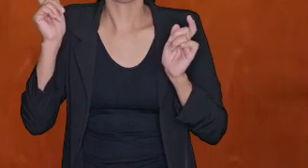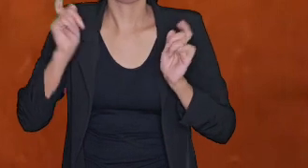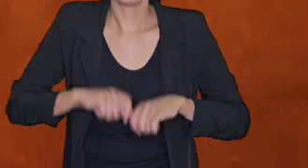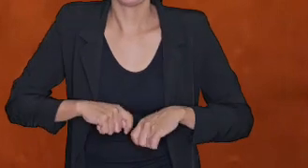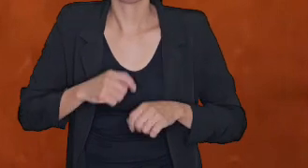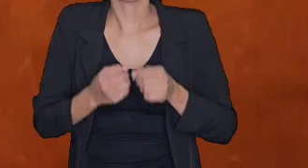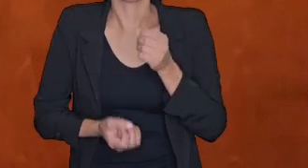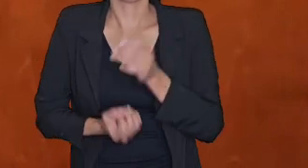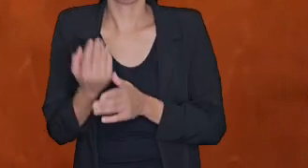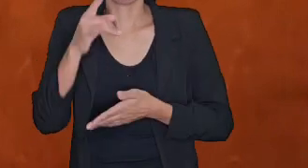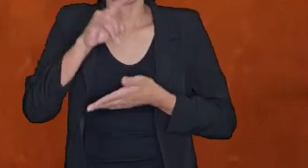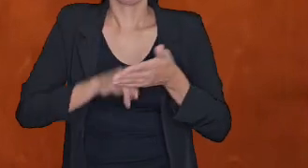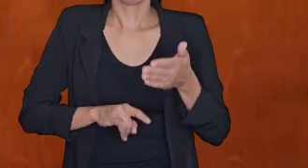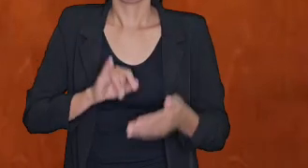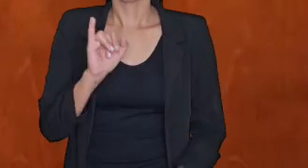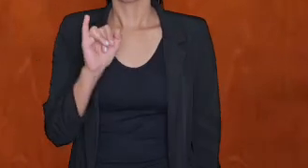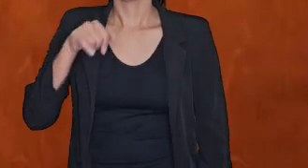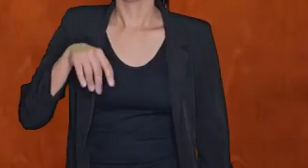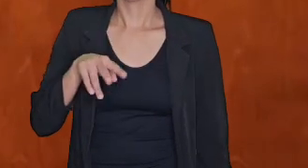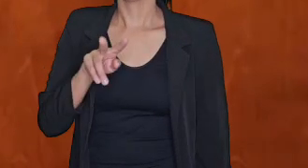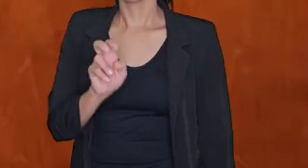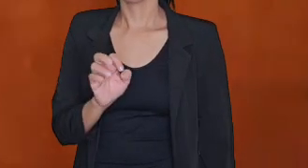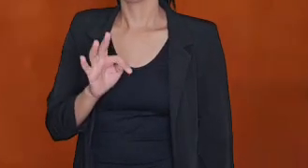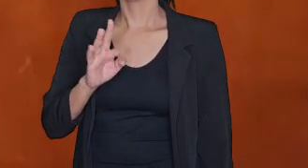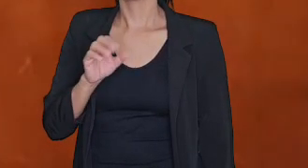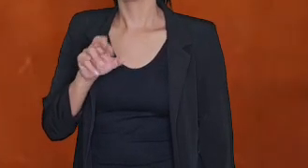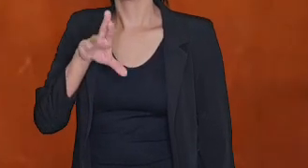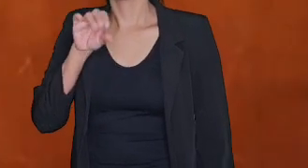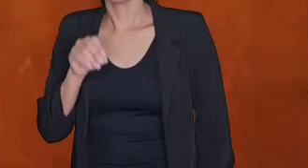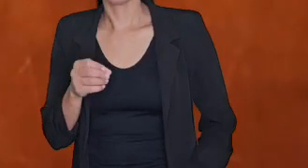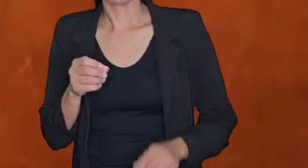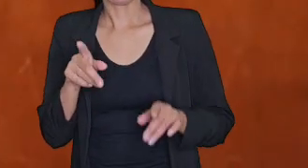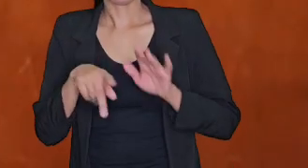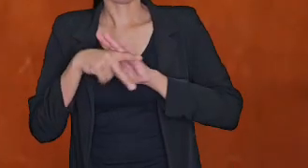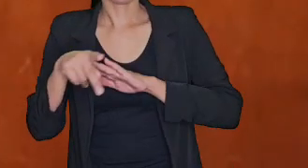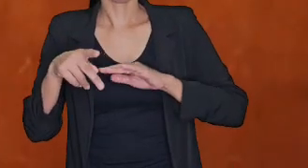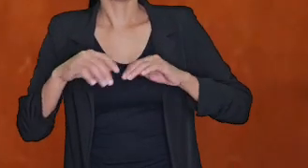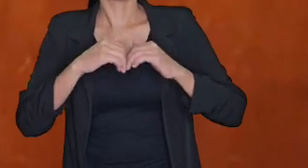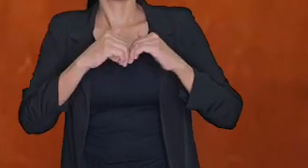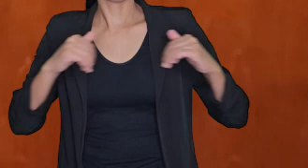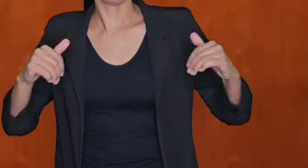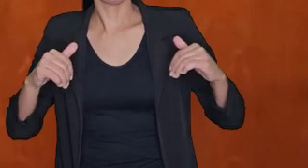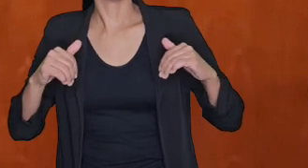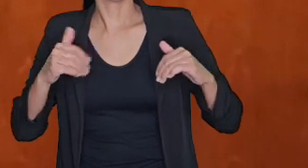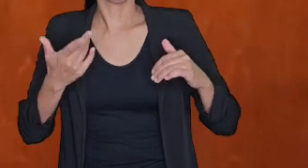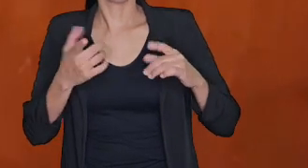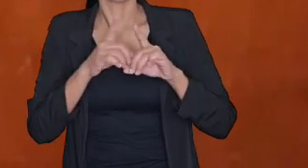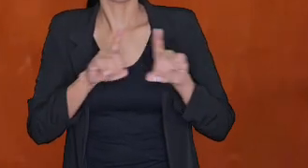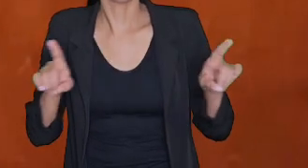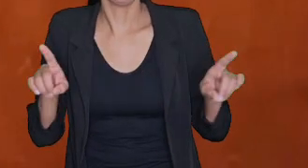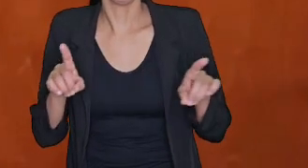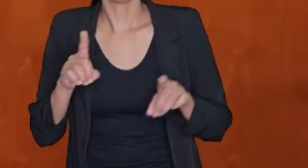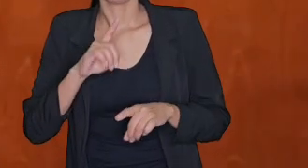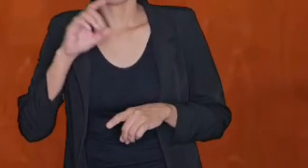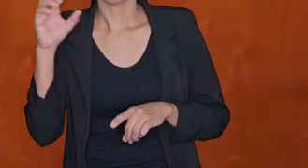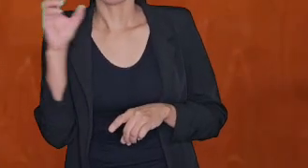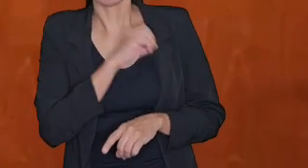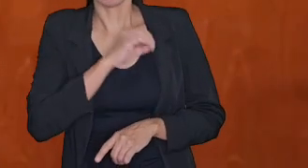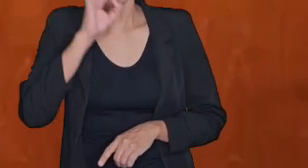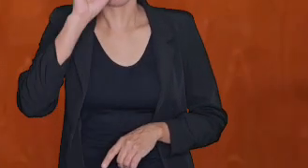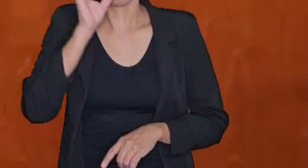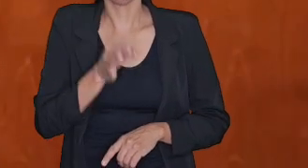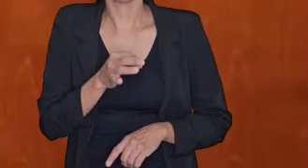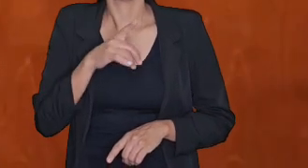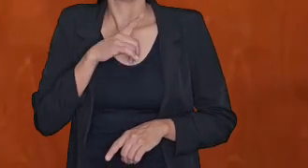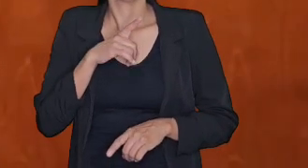marco divisório quando houve a possibilidade de inventário, a própria separação judicial, você pode separação